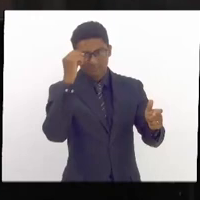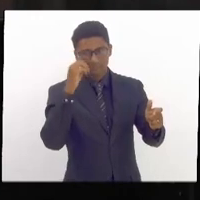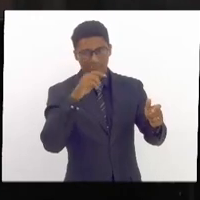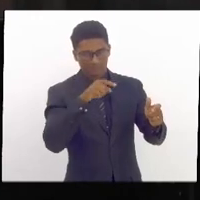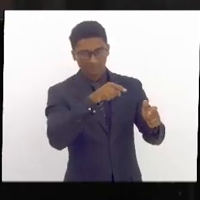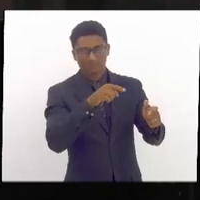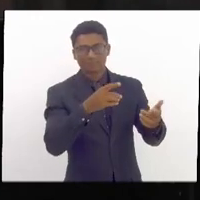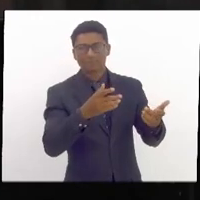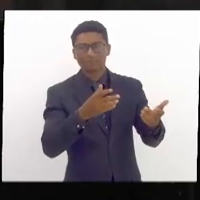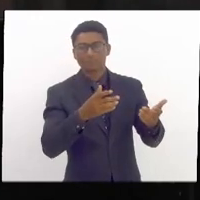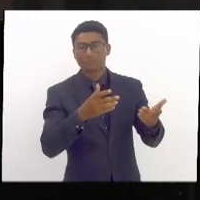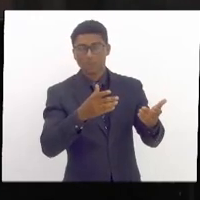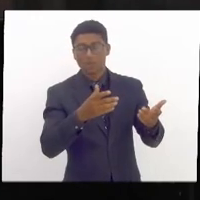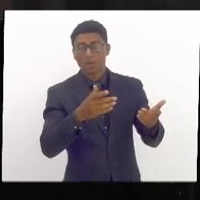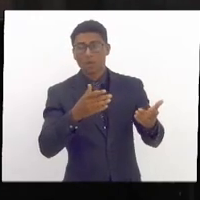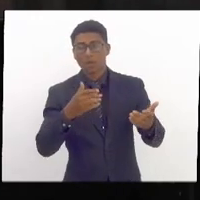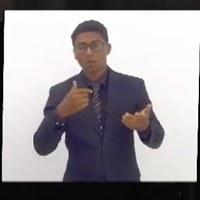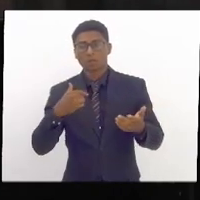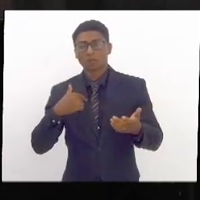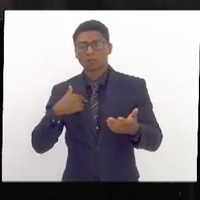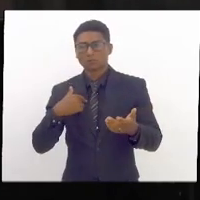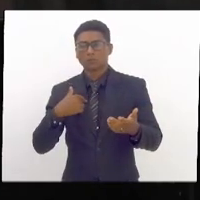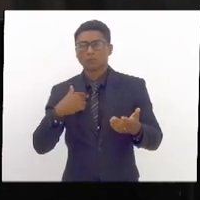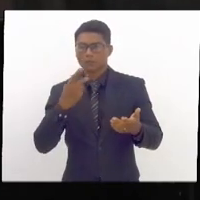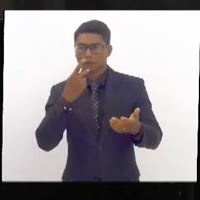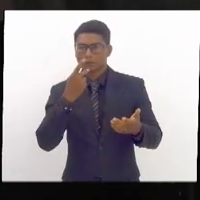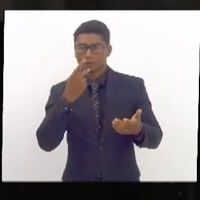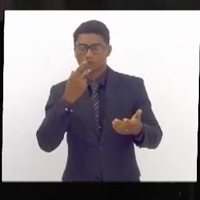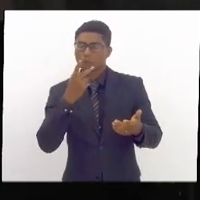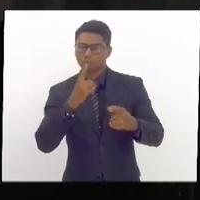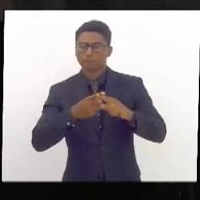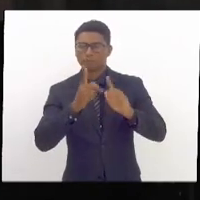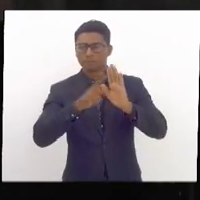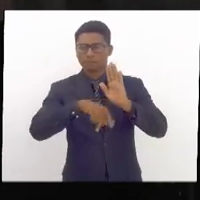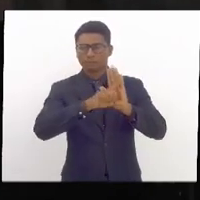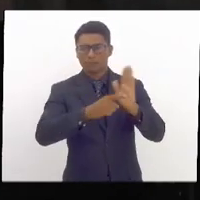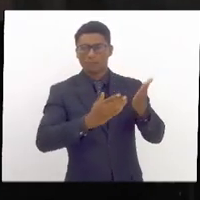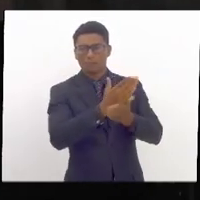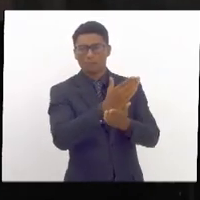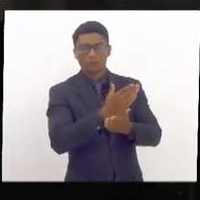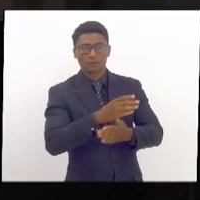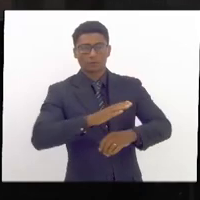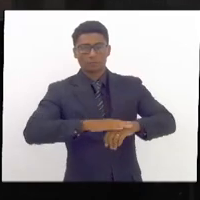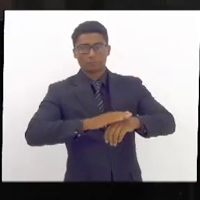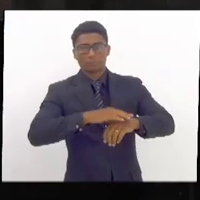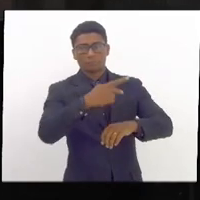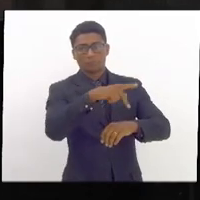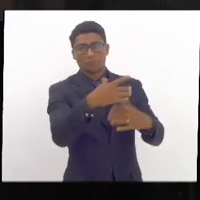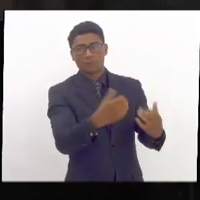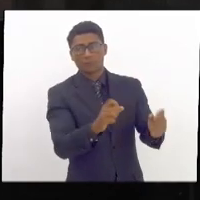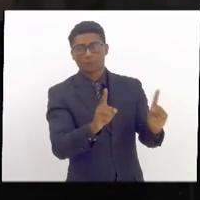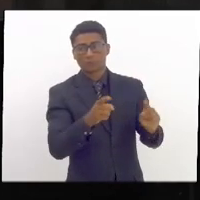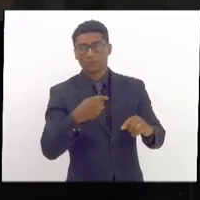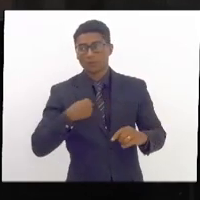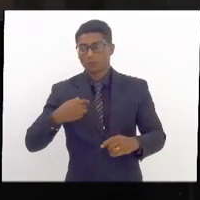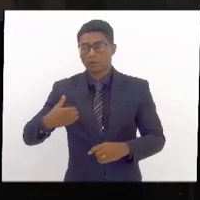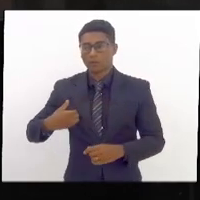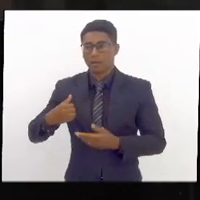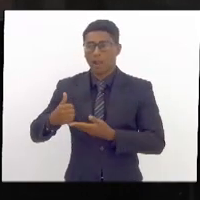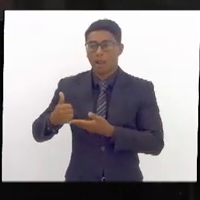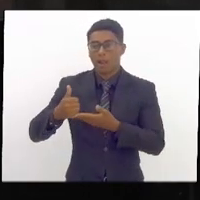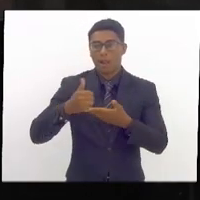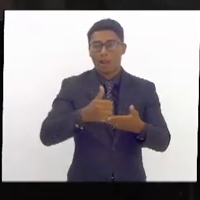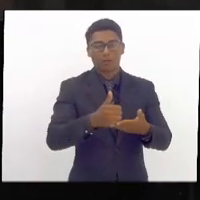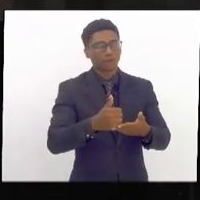tinha sido aprovado, só faltava a sanção dele. E eu expliquei, nobre prefeito, olha,